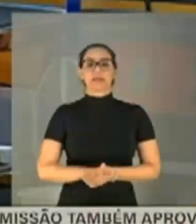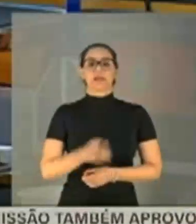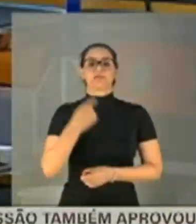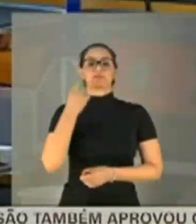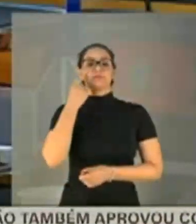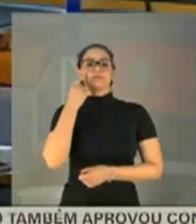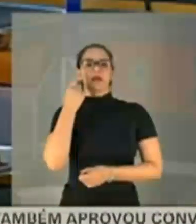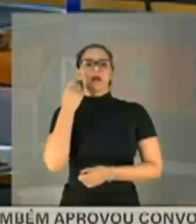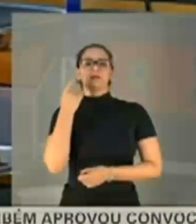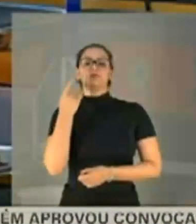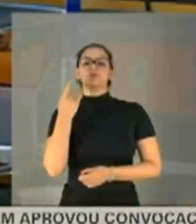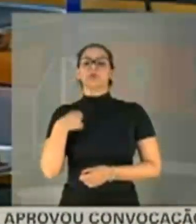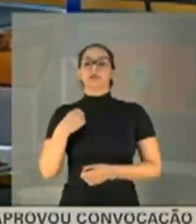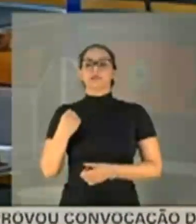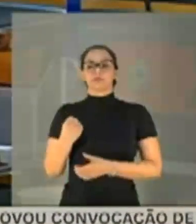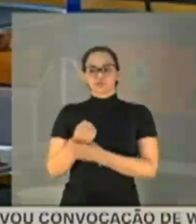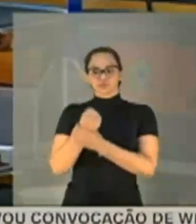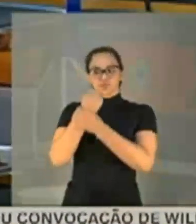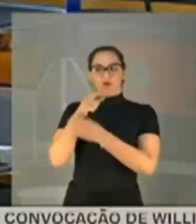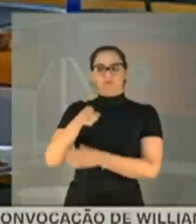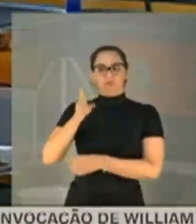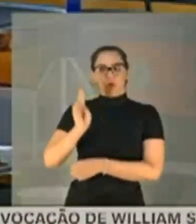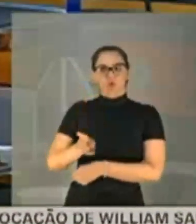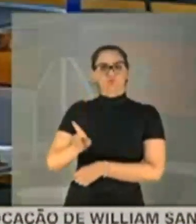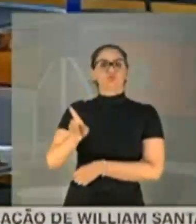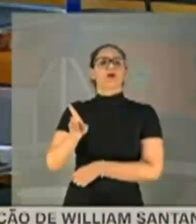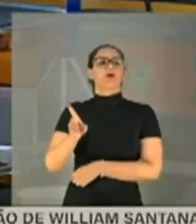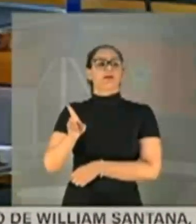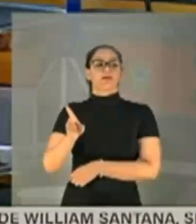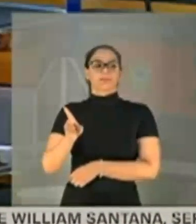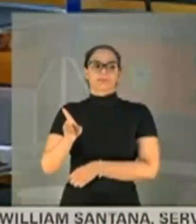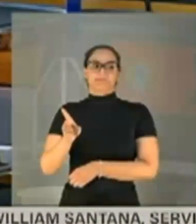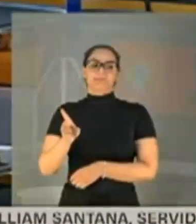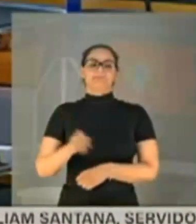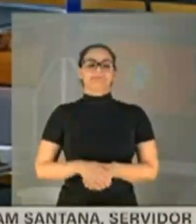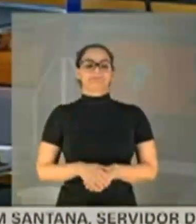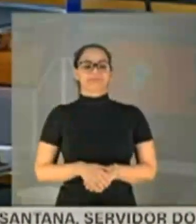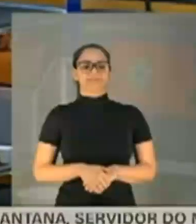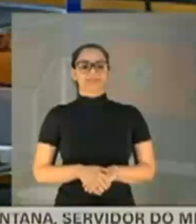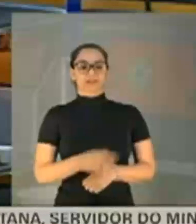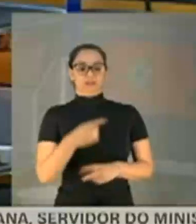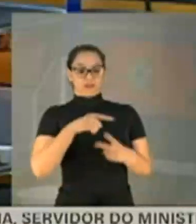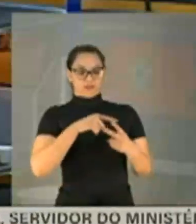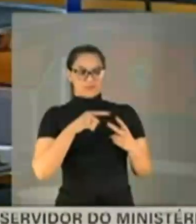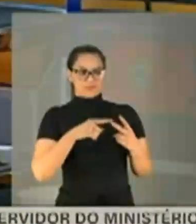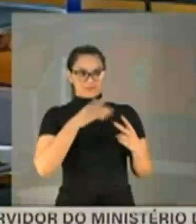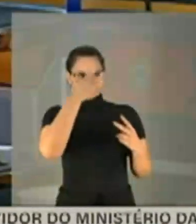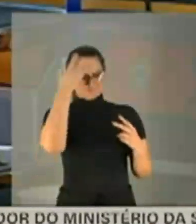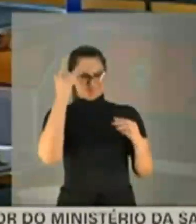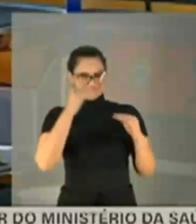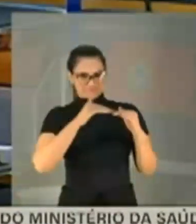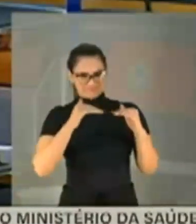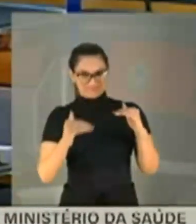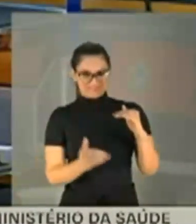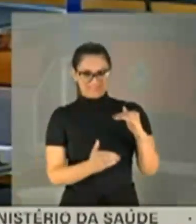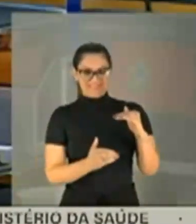segurado a sua exoneração? Mais 2 assessores seus, subordinados seus, foram